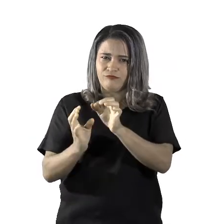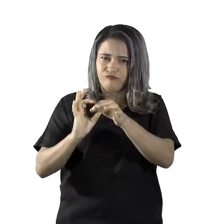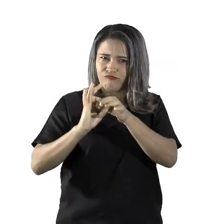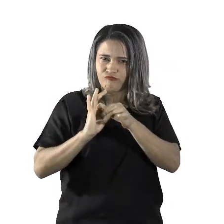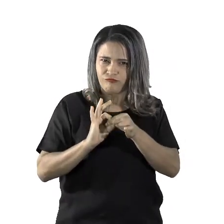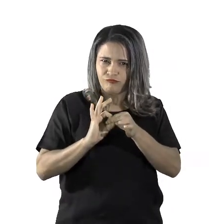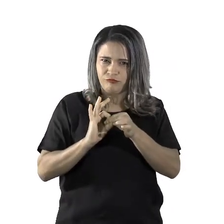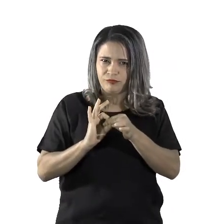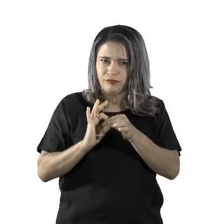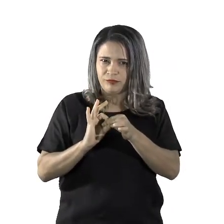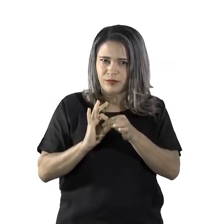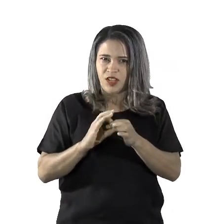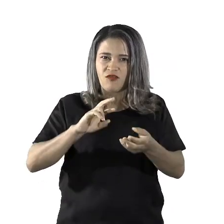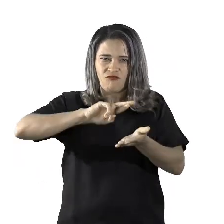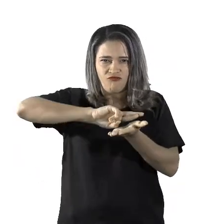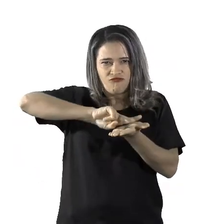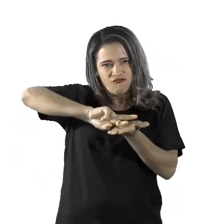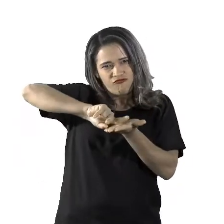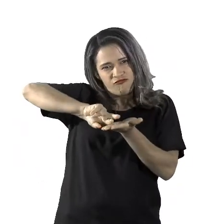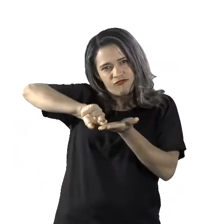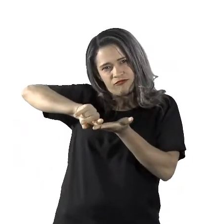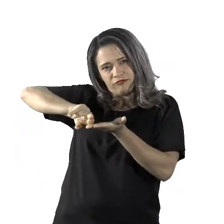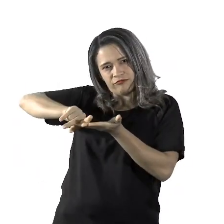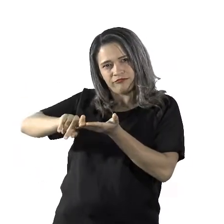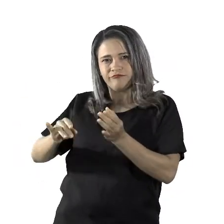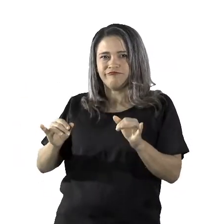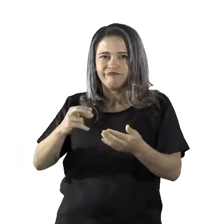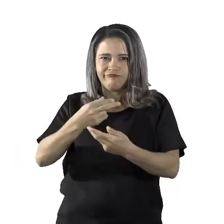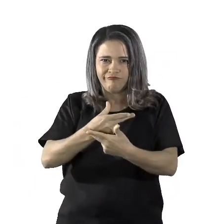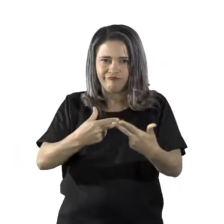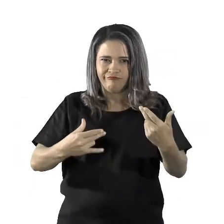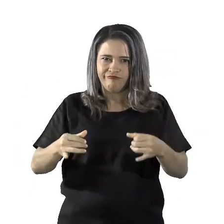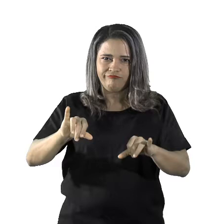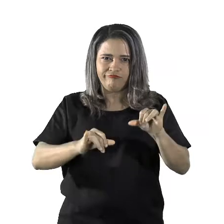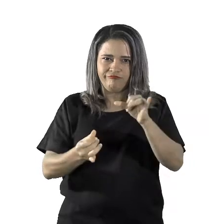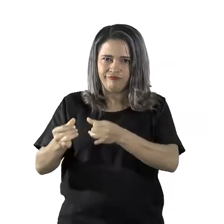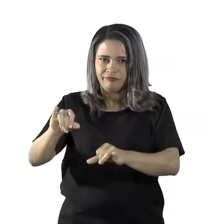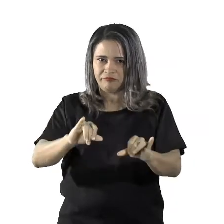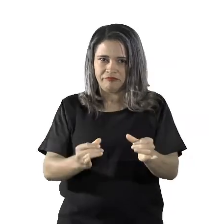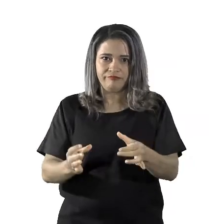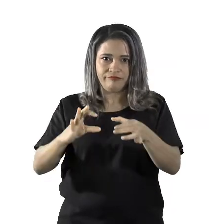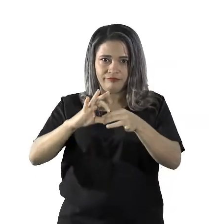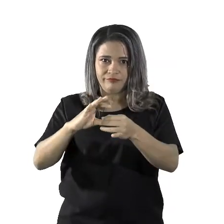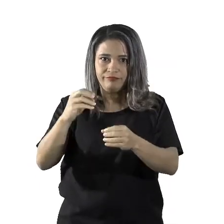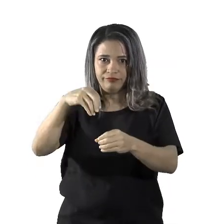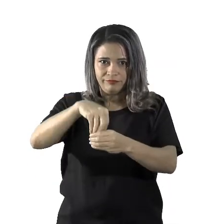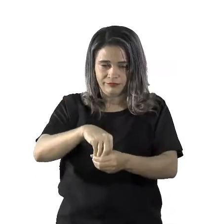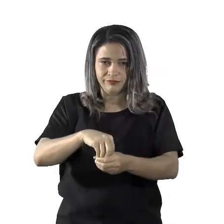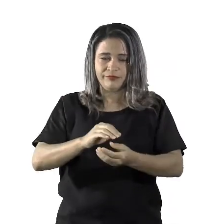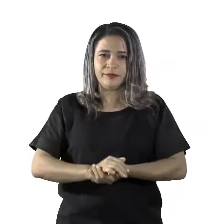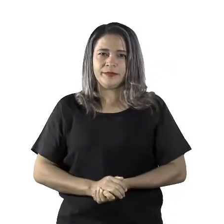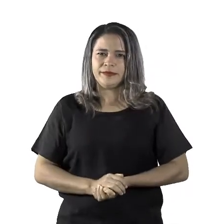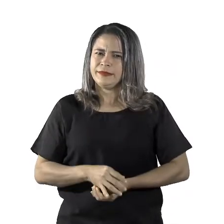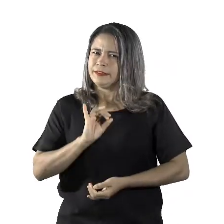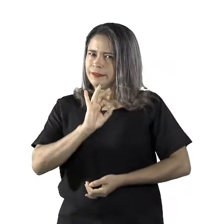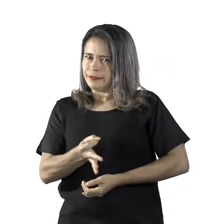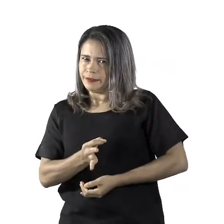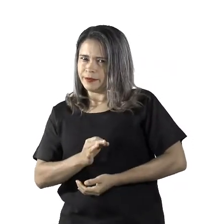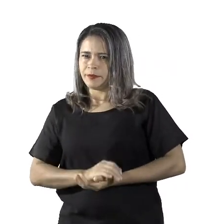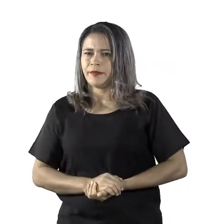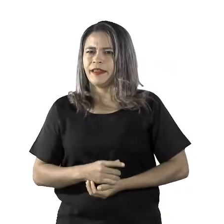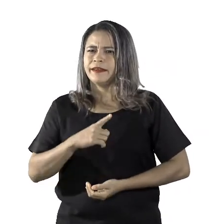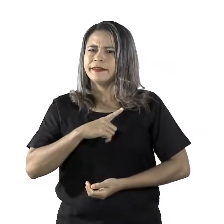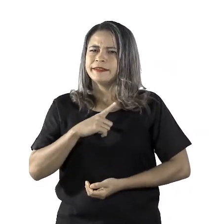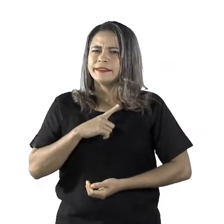química significa que são vários elementos químicos que vão constituir aquela substância, certo? Só que aí a gente tem a